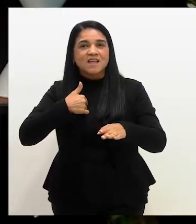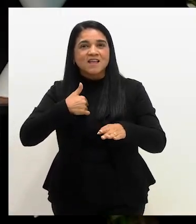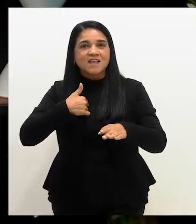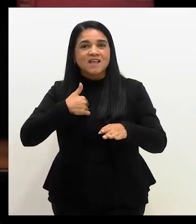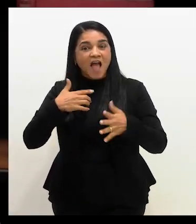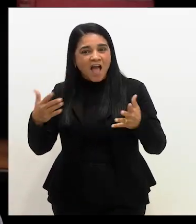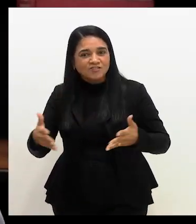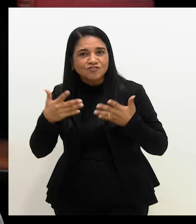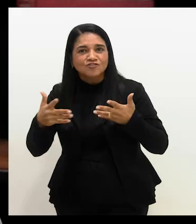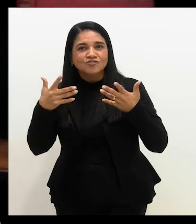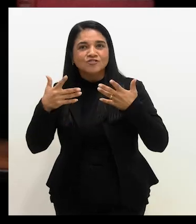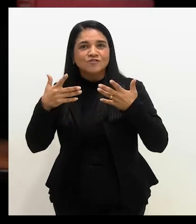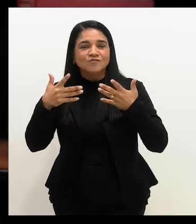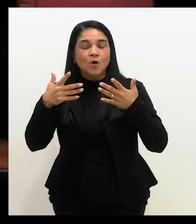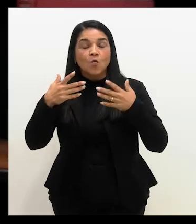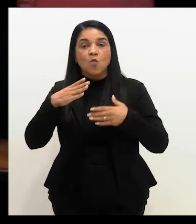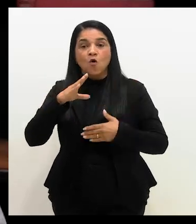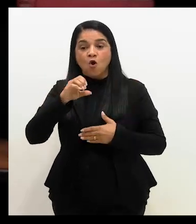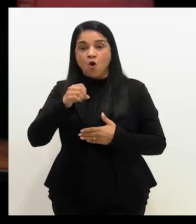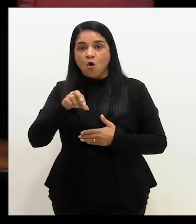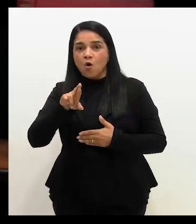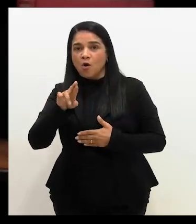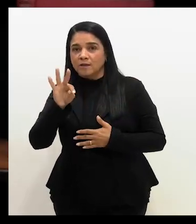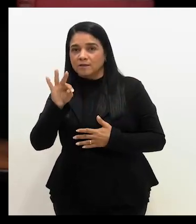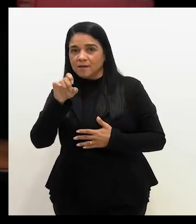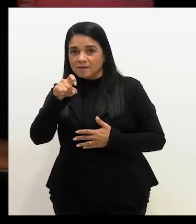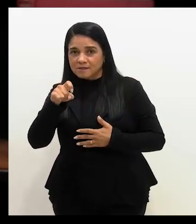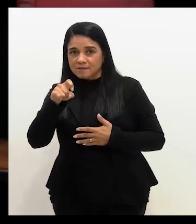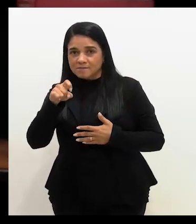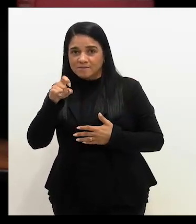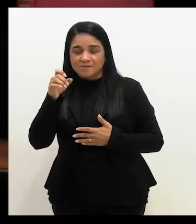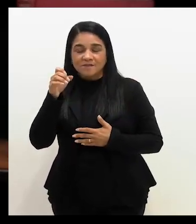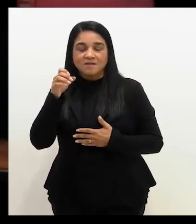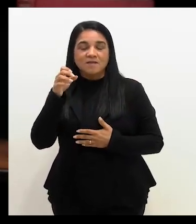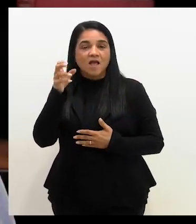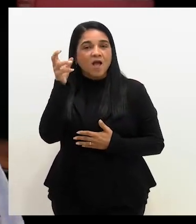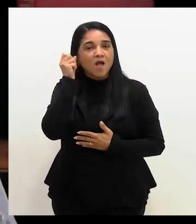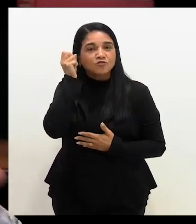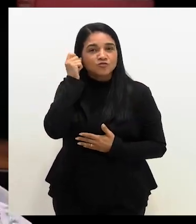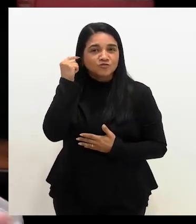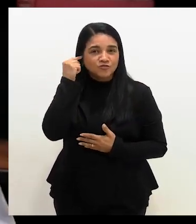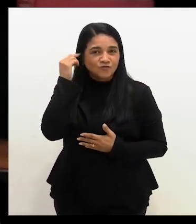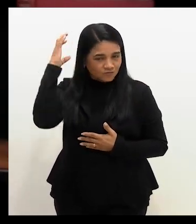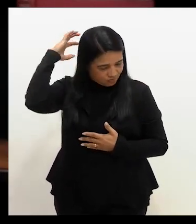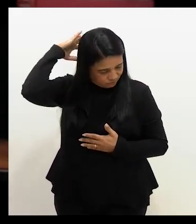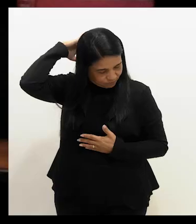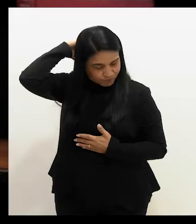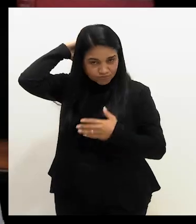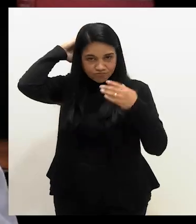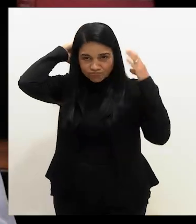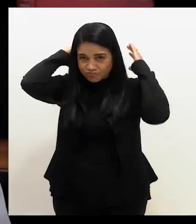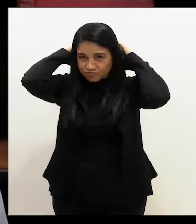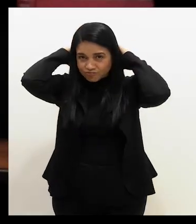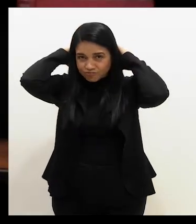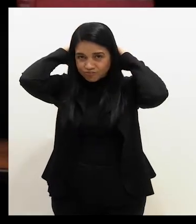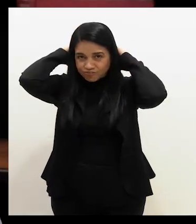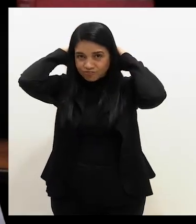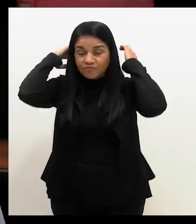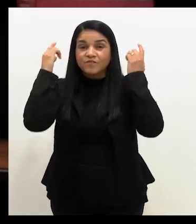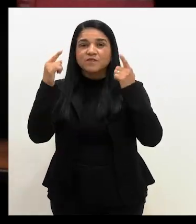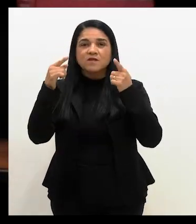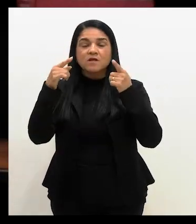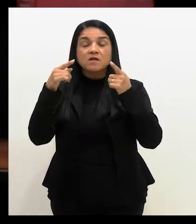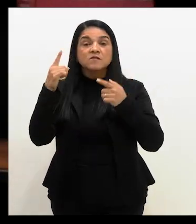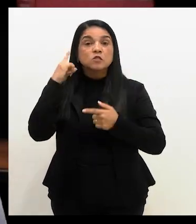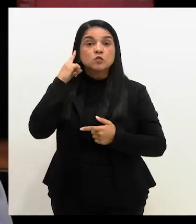acende, ele ativa partes do córtex auditivo. Então, apesar de você não estar escutando